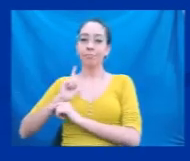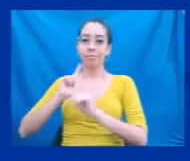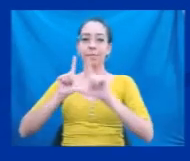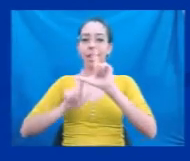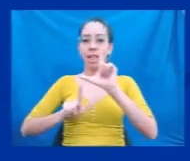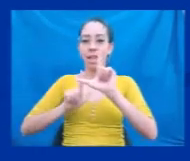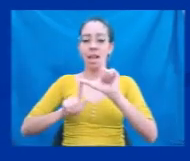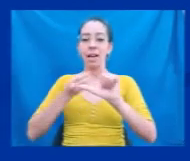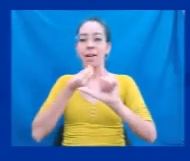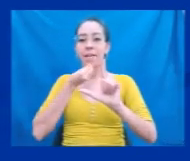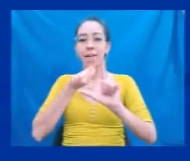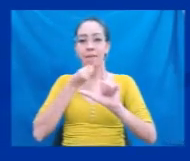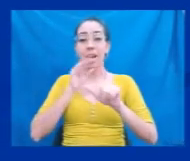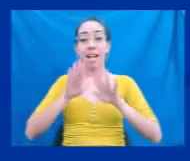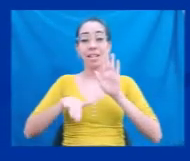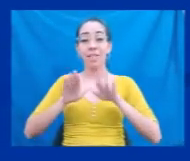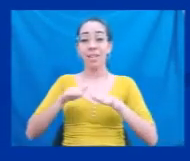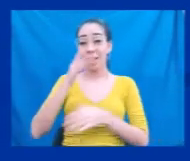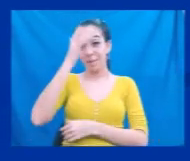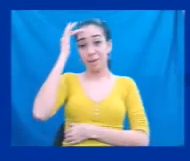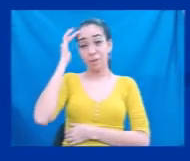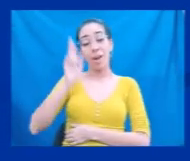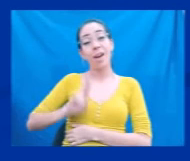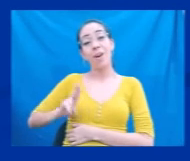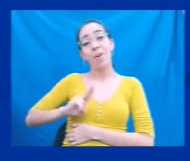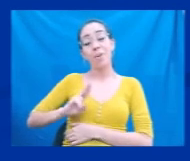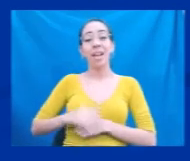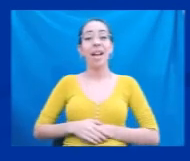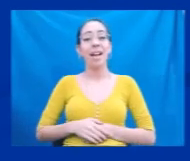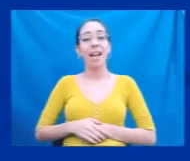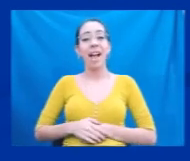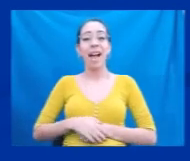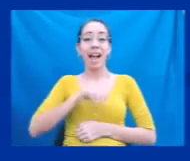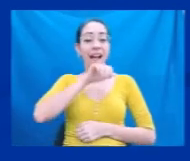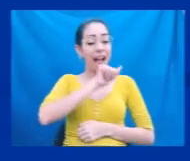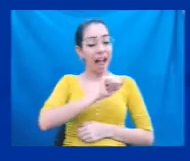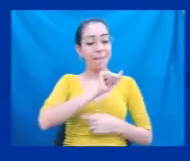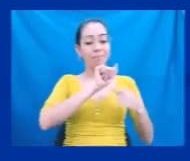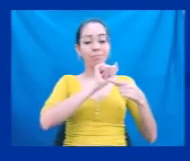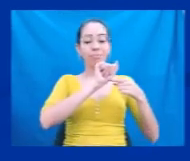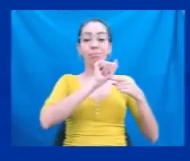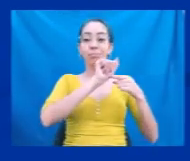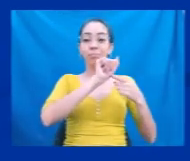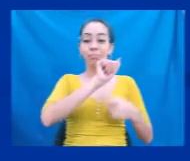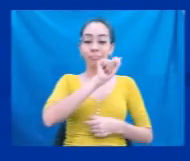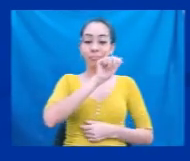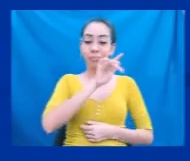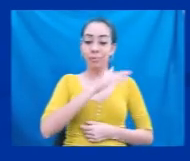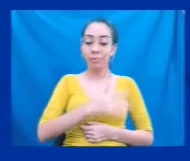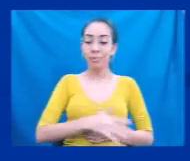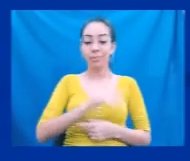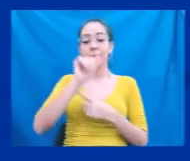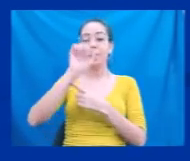eu percebo que muitas vezes as pessoas usam o seguinte critério: todos os reagentes da letra A, da letra B,